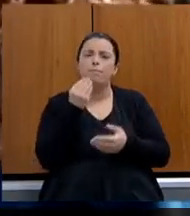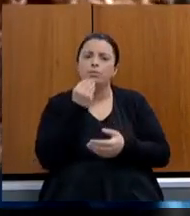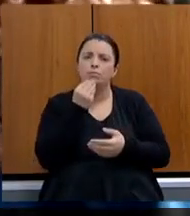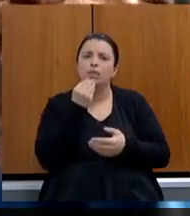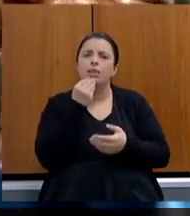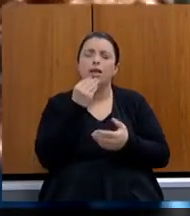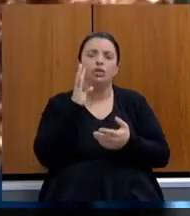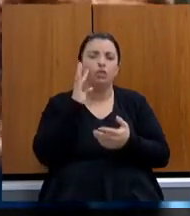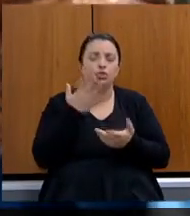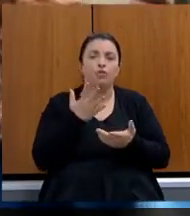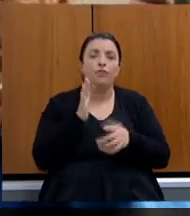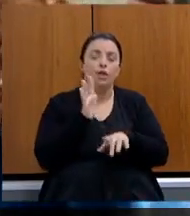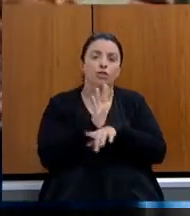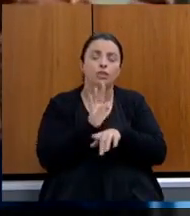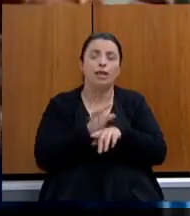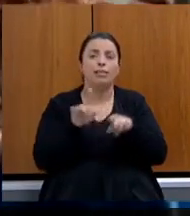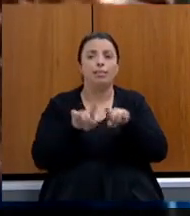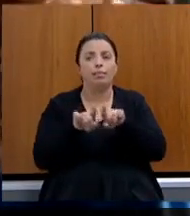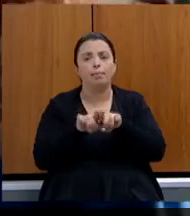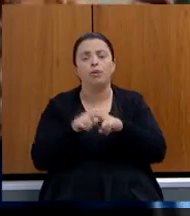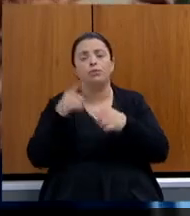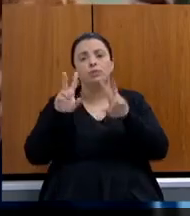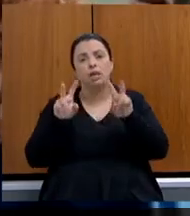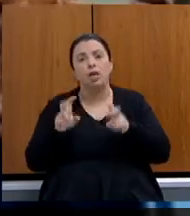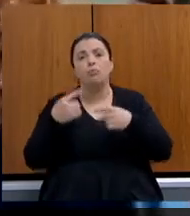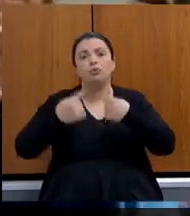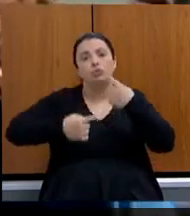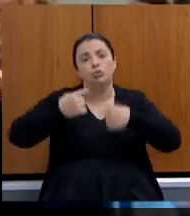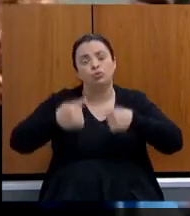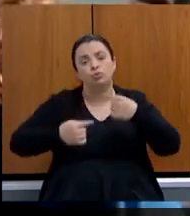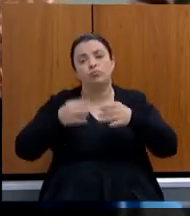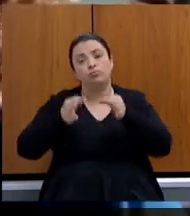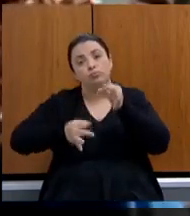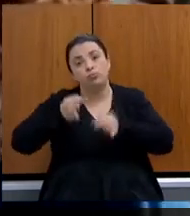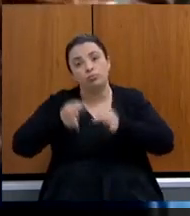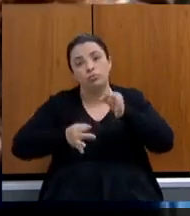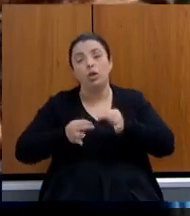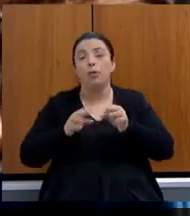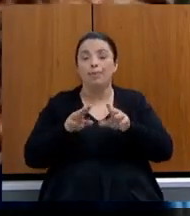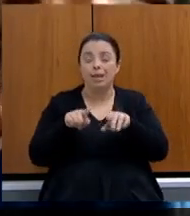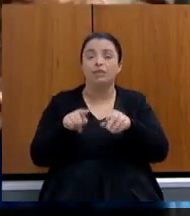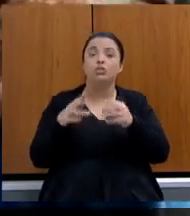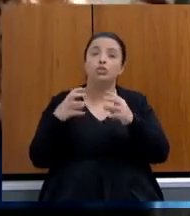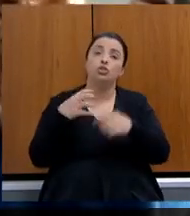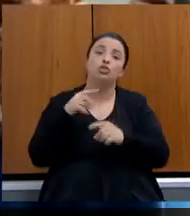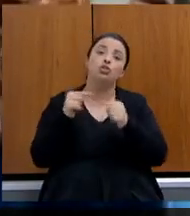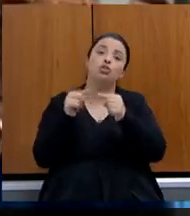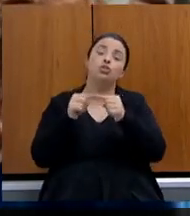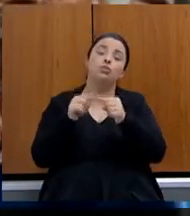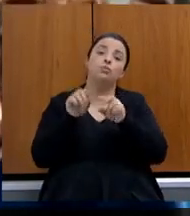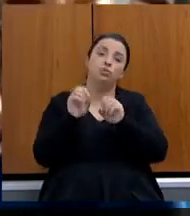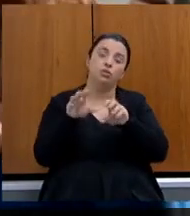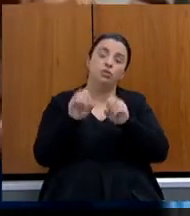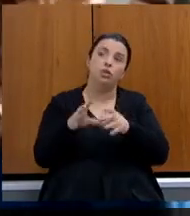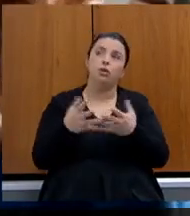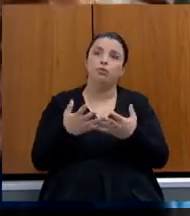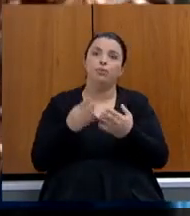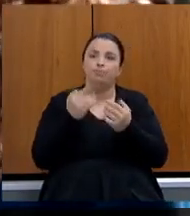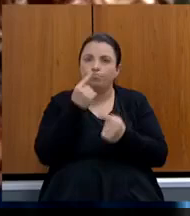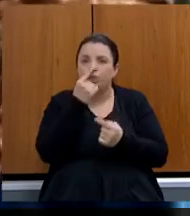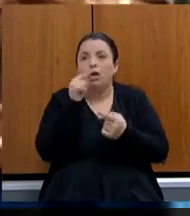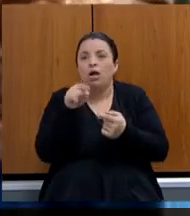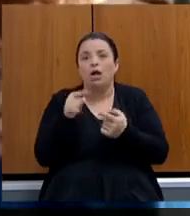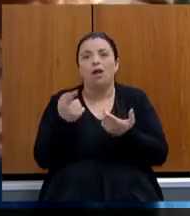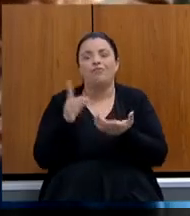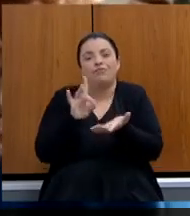das decisões políticas com relação a essa essa forma de ensino e cola a realidade do Campo né com a com